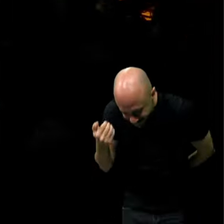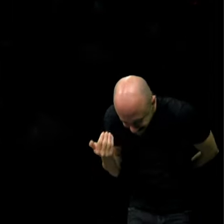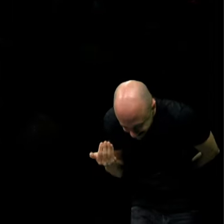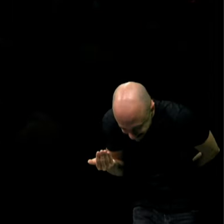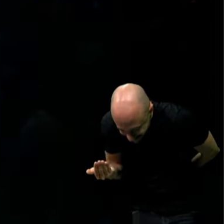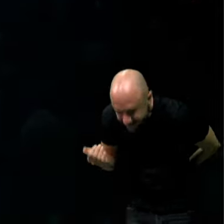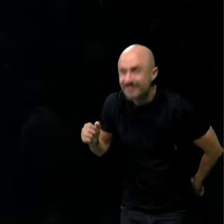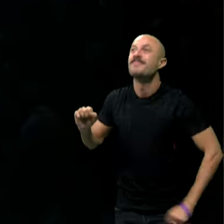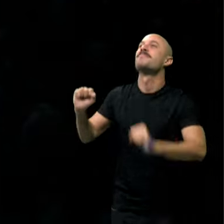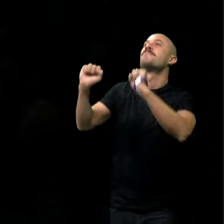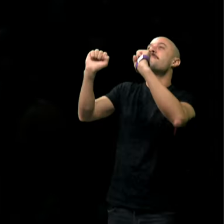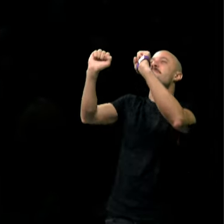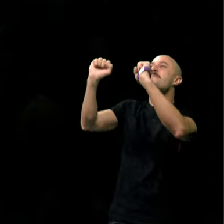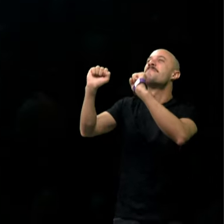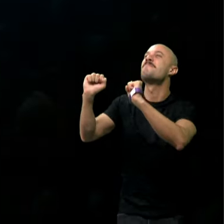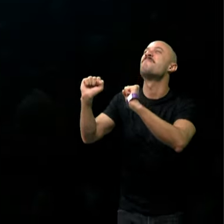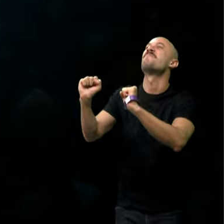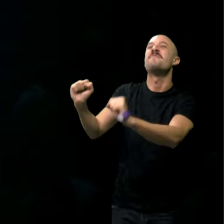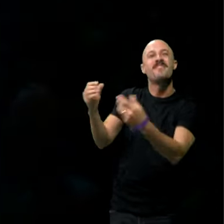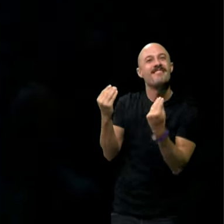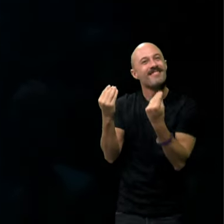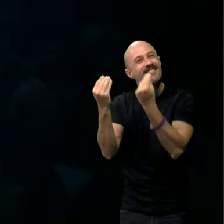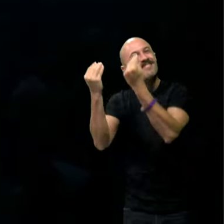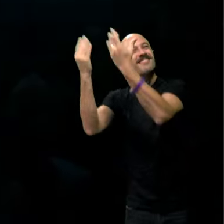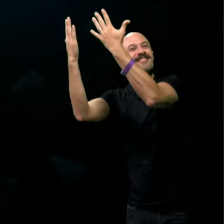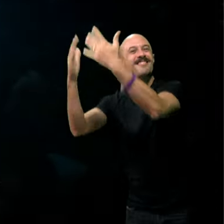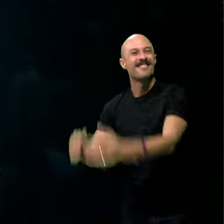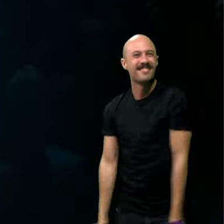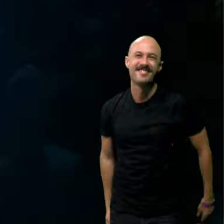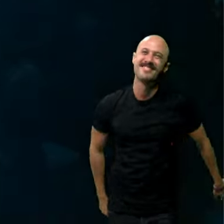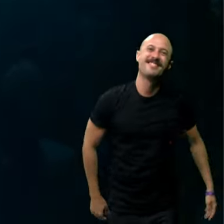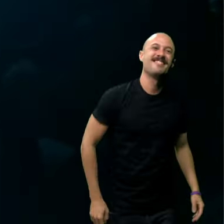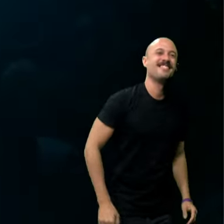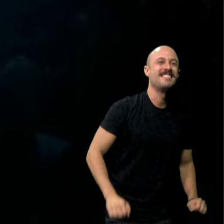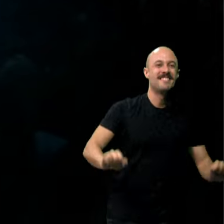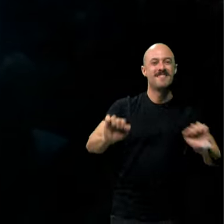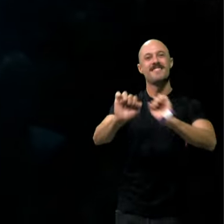Seja honra e o poder. Seja